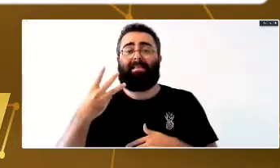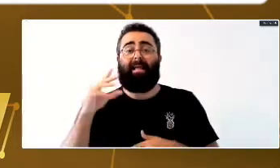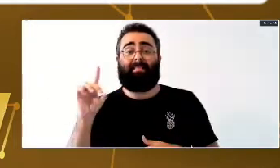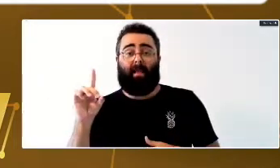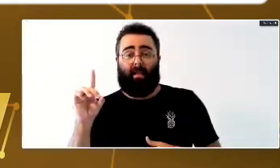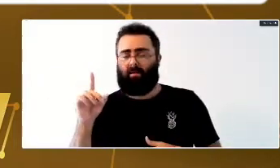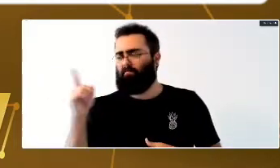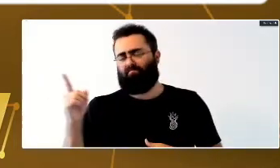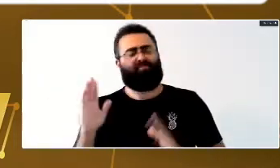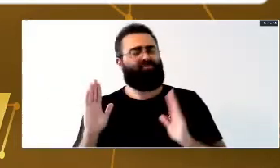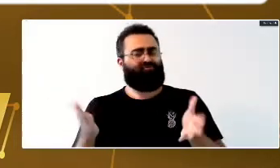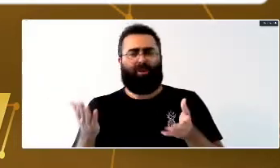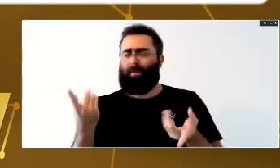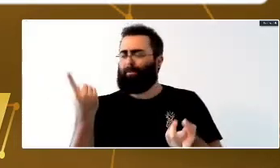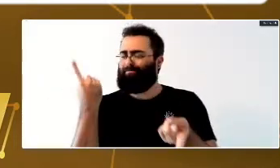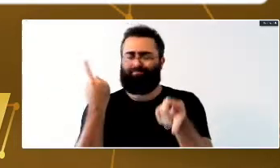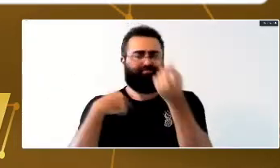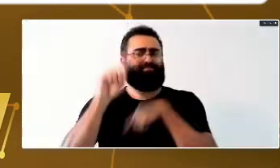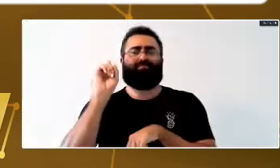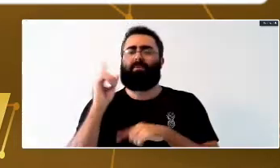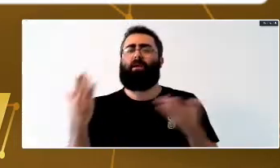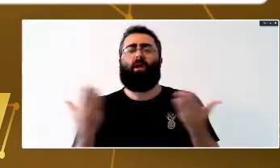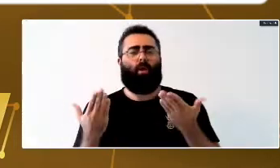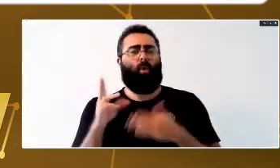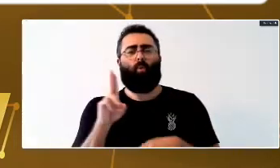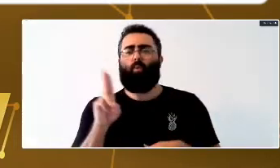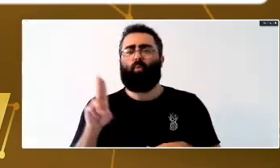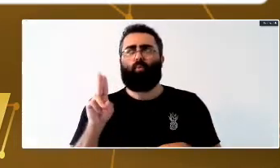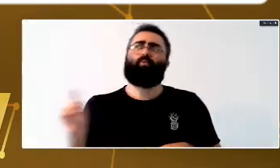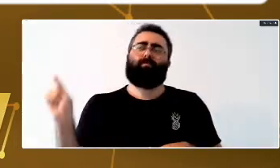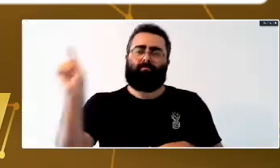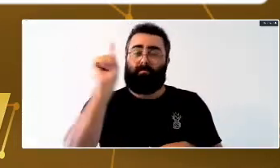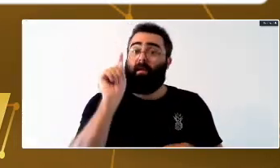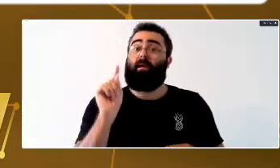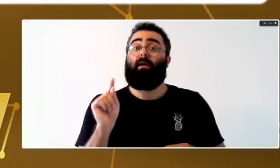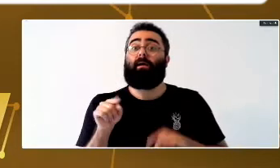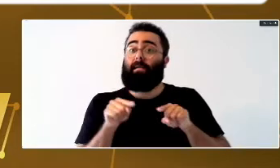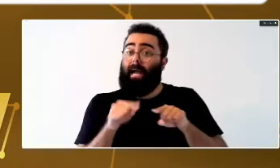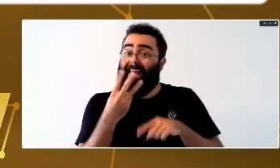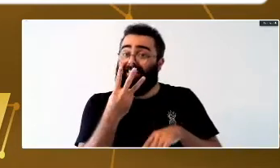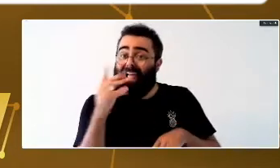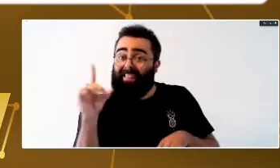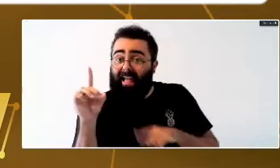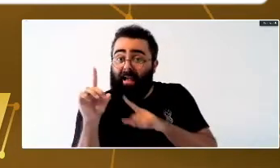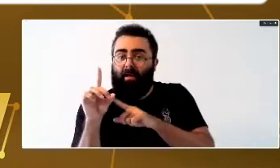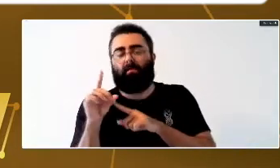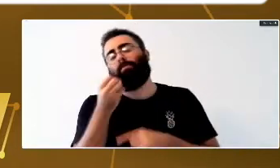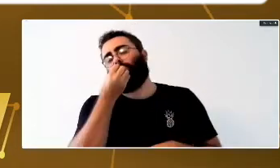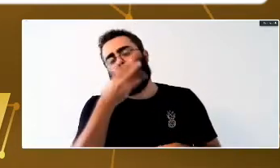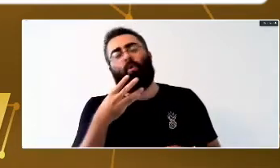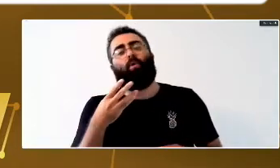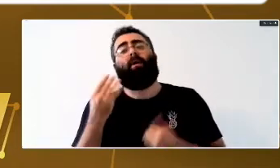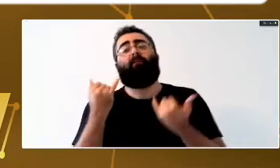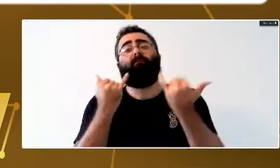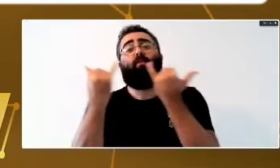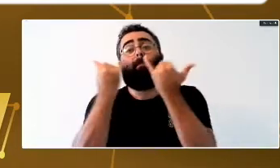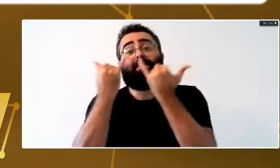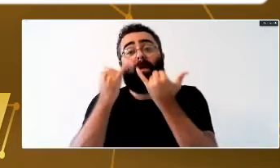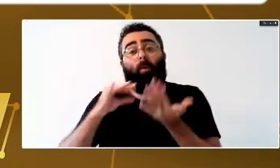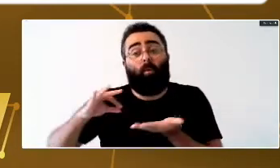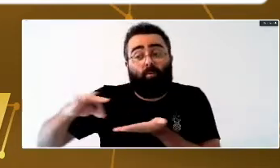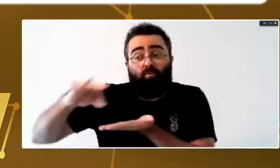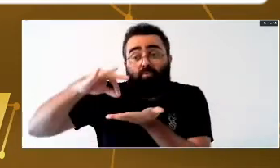como evolução e inovação, e aproxima cada vez mais o uso da informação geográfica em escritório